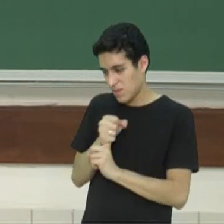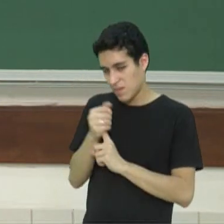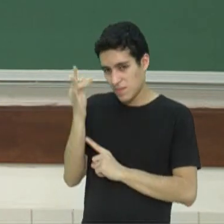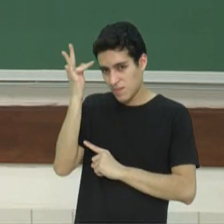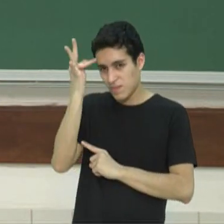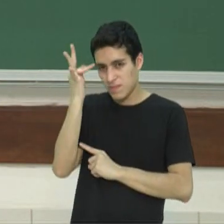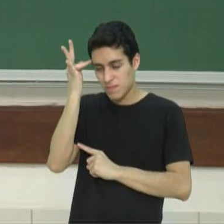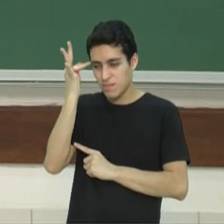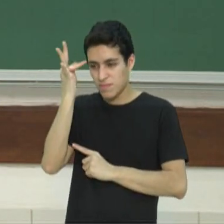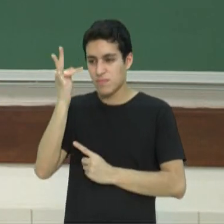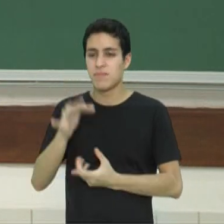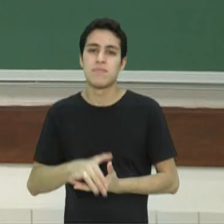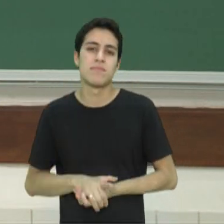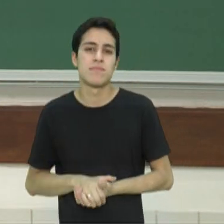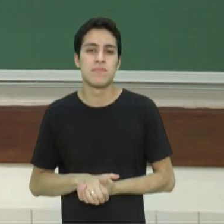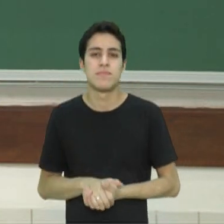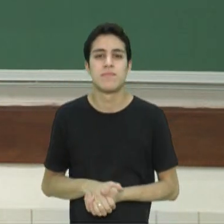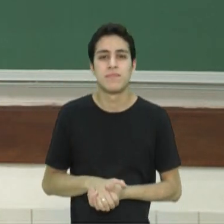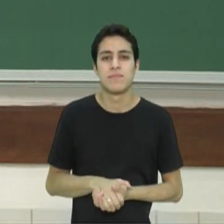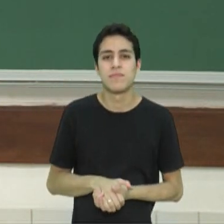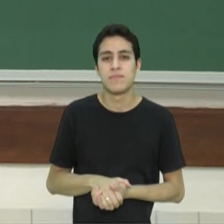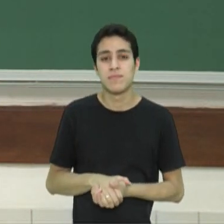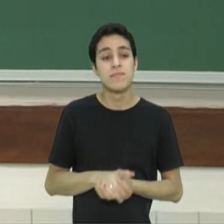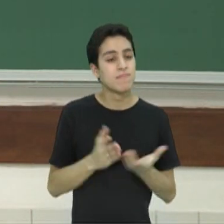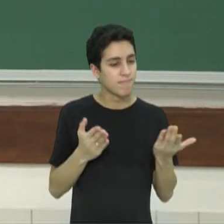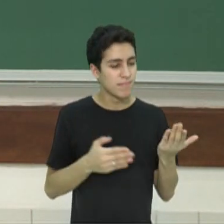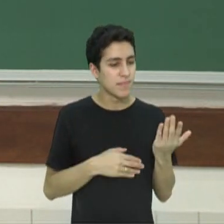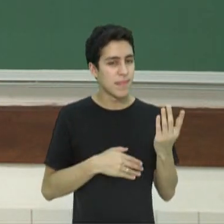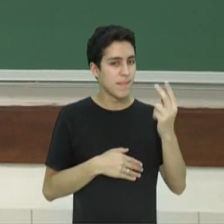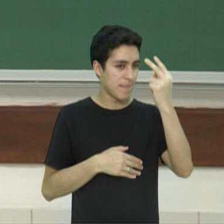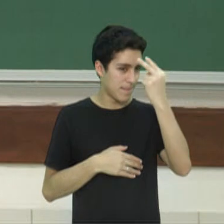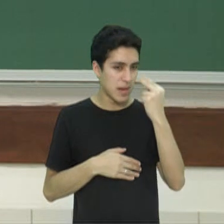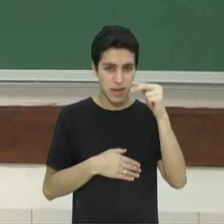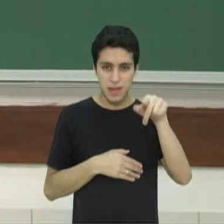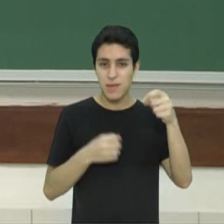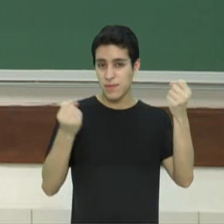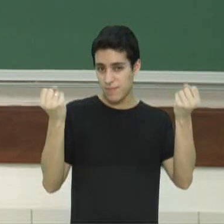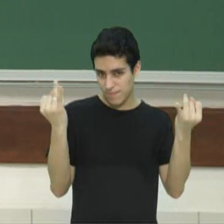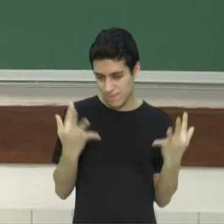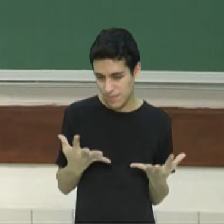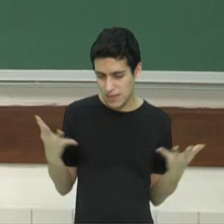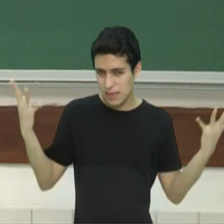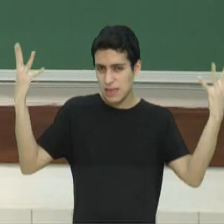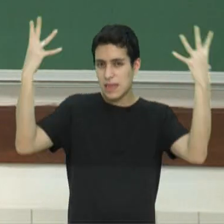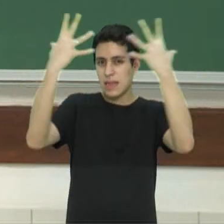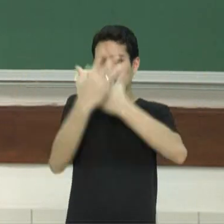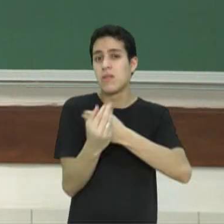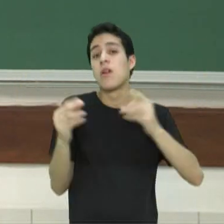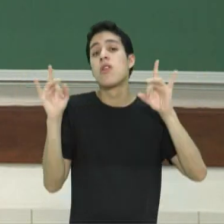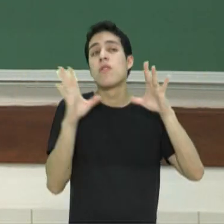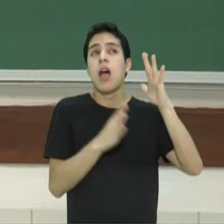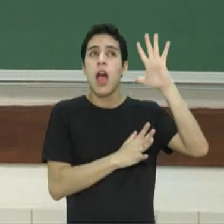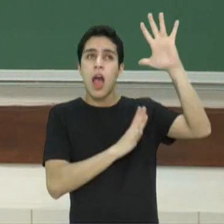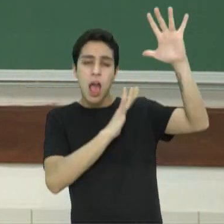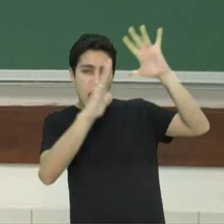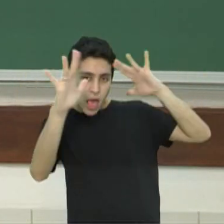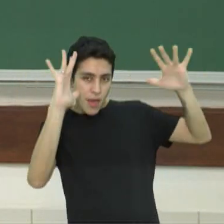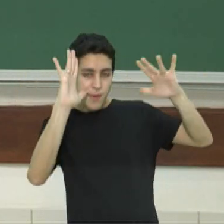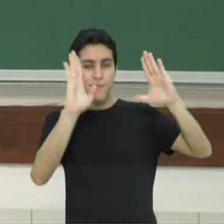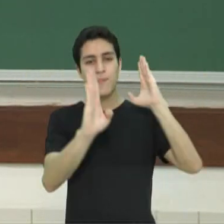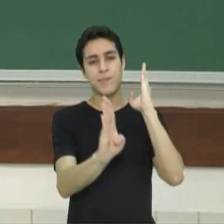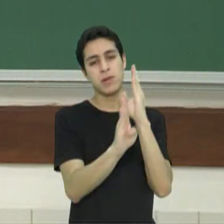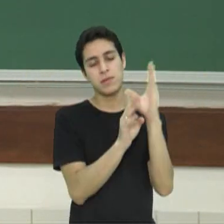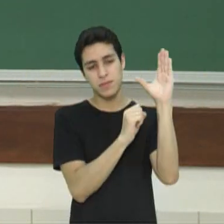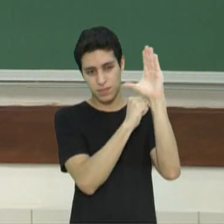filosofia, certo? Então, Platão vai dizer que a verdadeira beleza é essa do mundo inteligível, atingida pelo